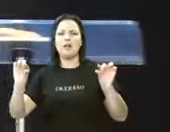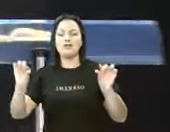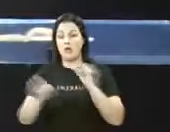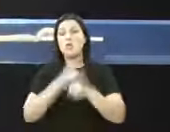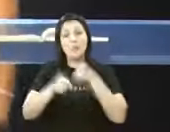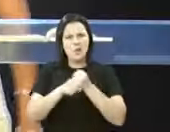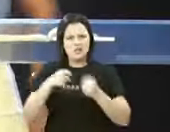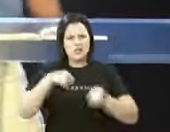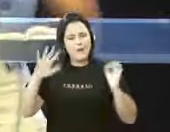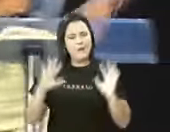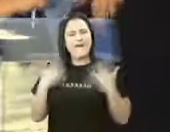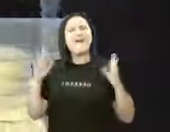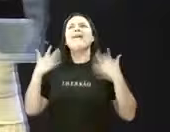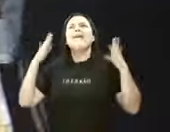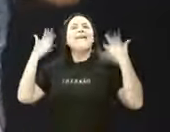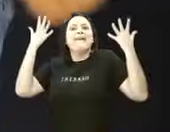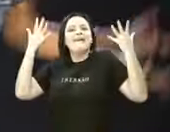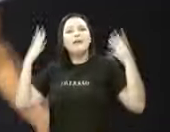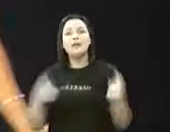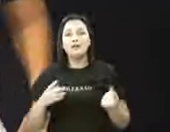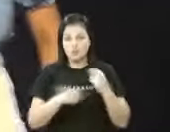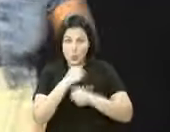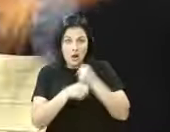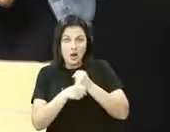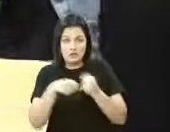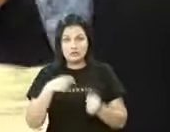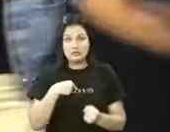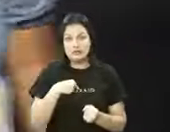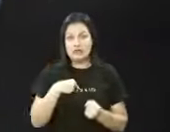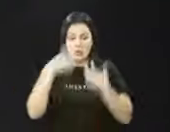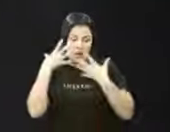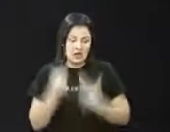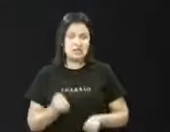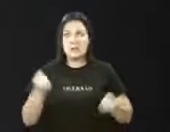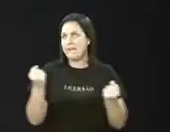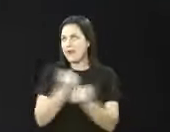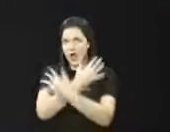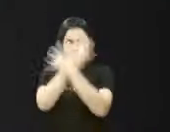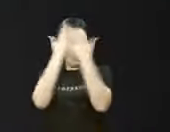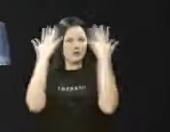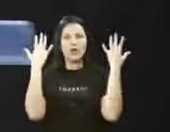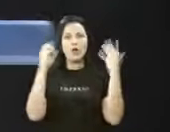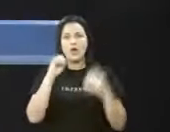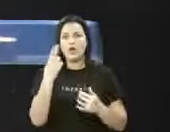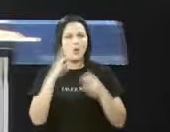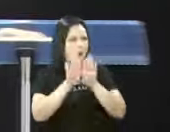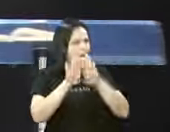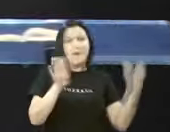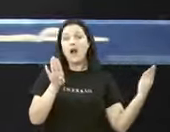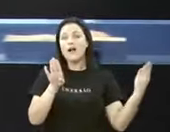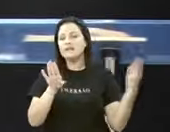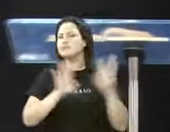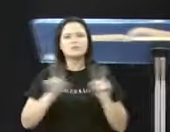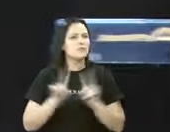eu fui celebrado, no ano em que eu fui ovacionado, no ano em que as portas se abriram. Mas ele começa o